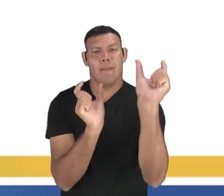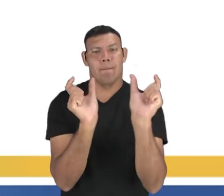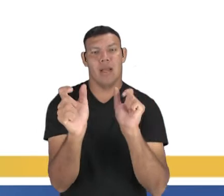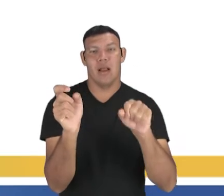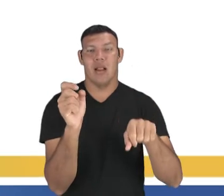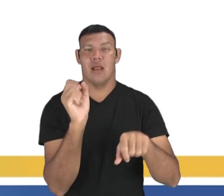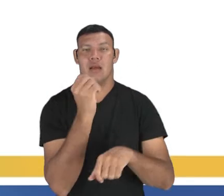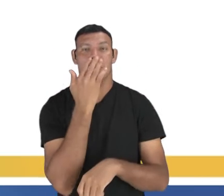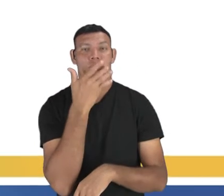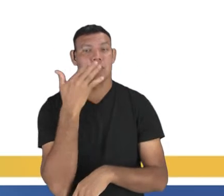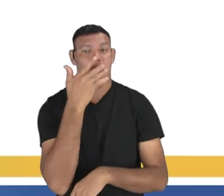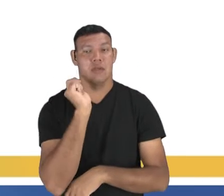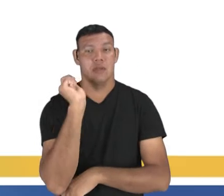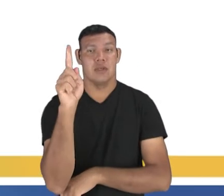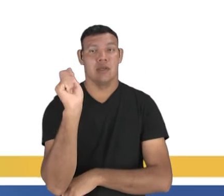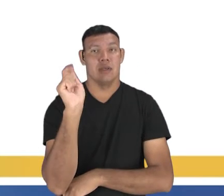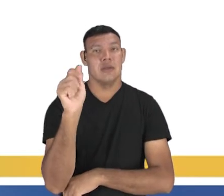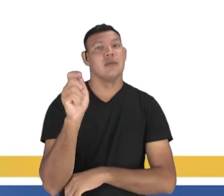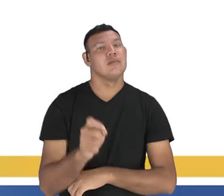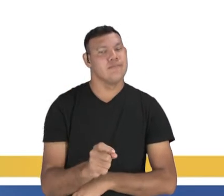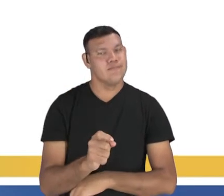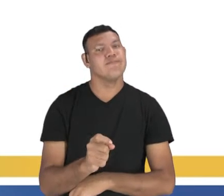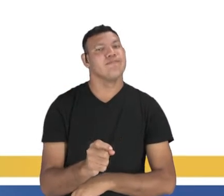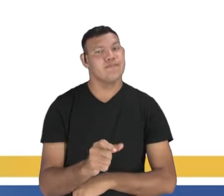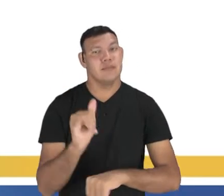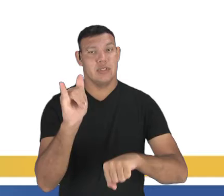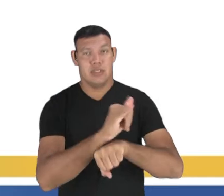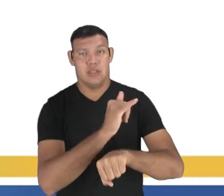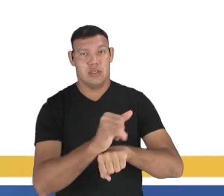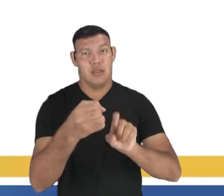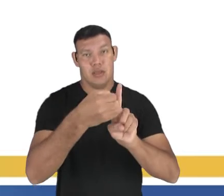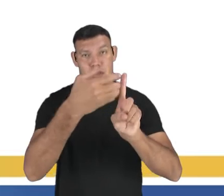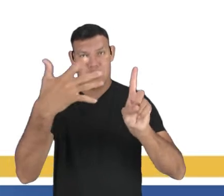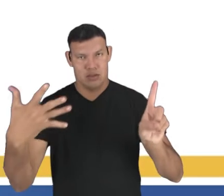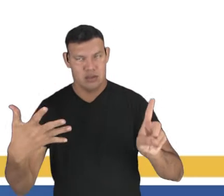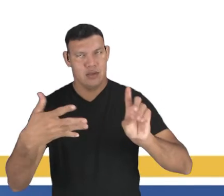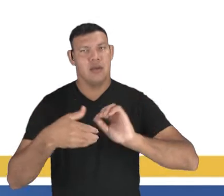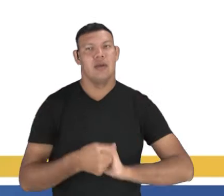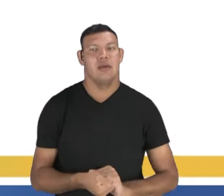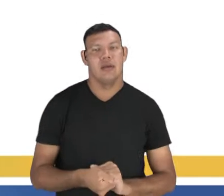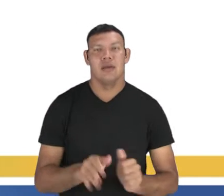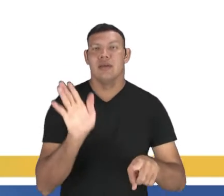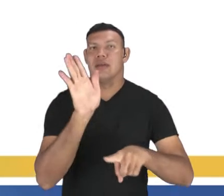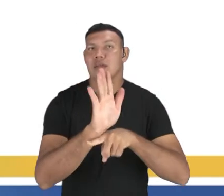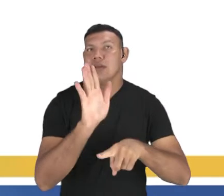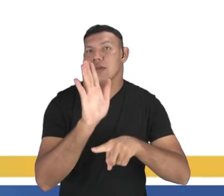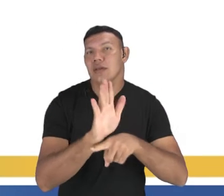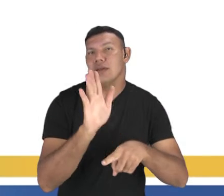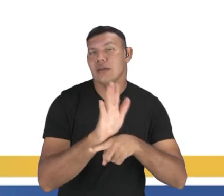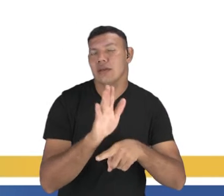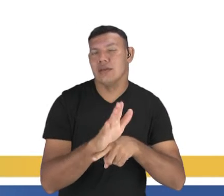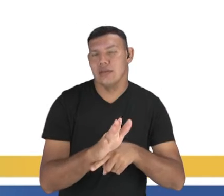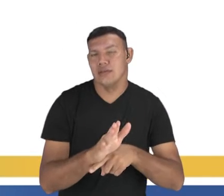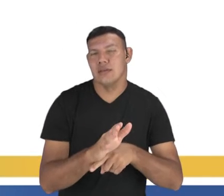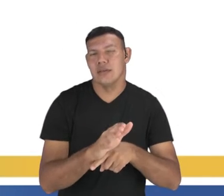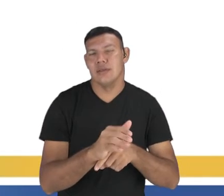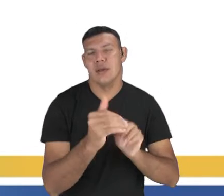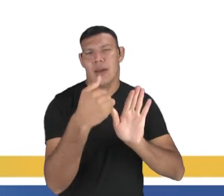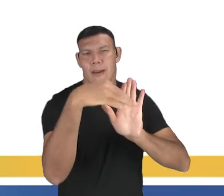azul são os ditos operadores argumentativos. Ajudaram a quem